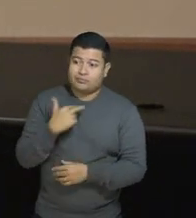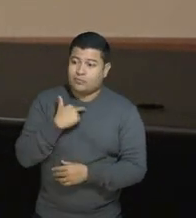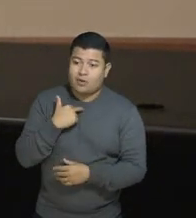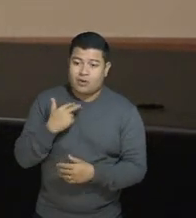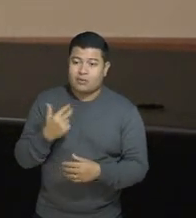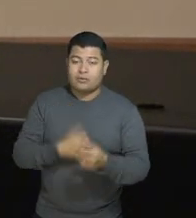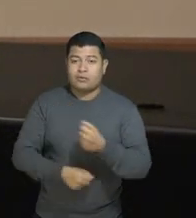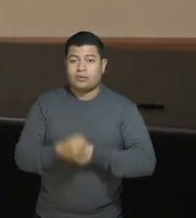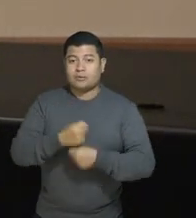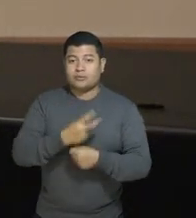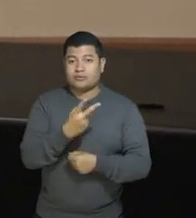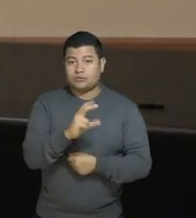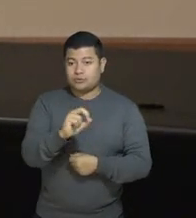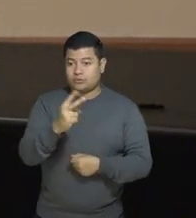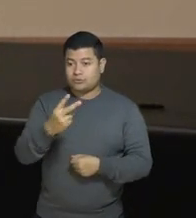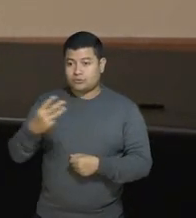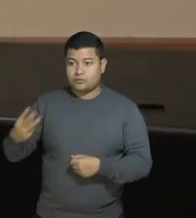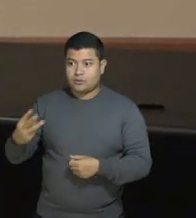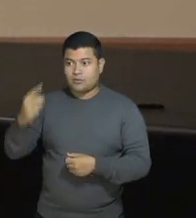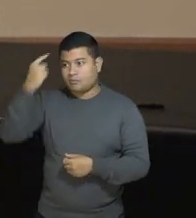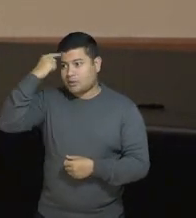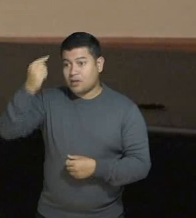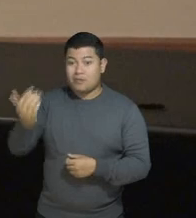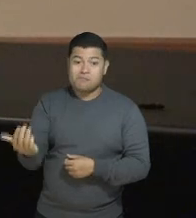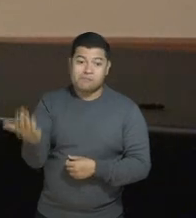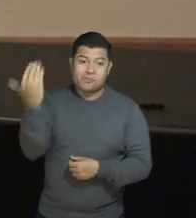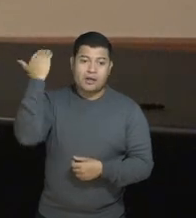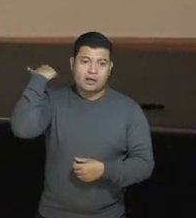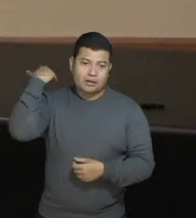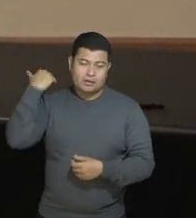políticas pensadas para aquela realidade. E a